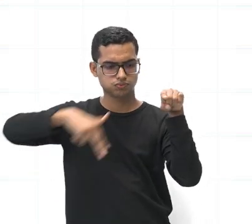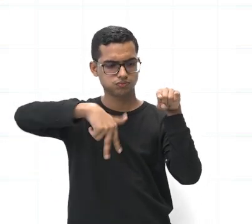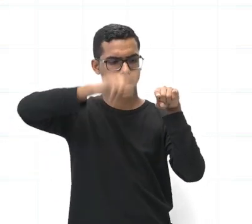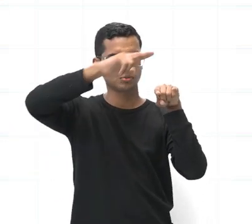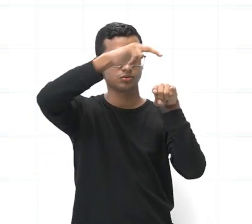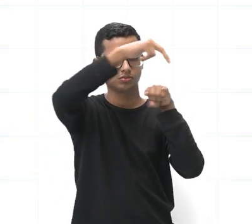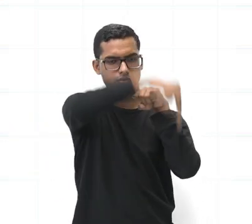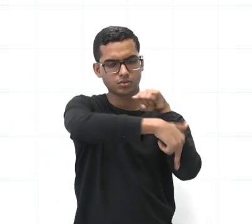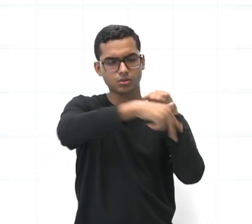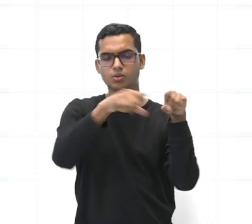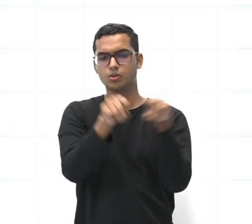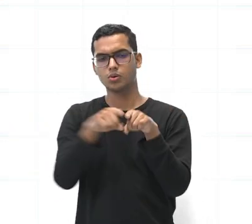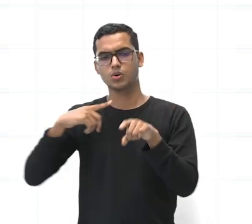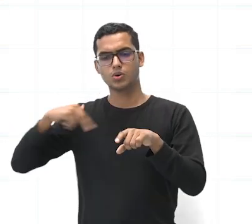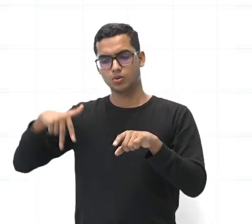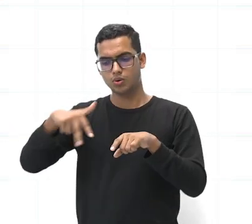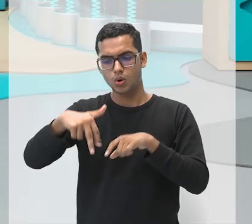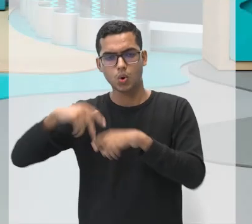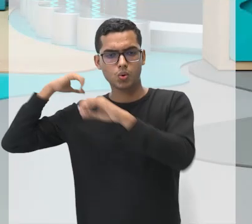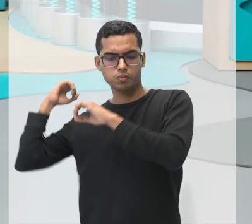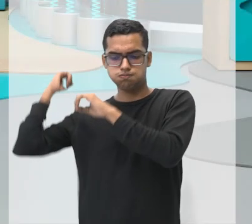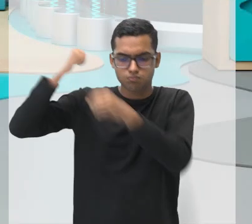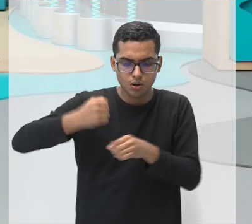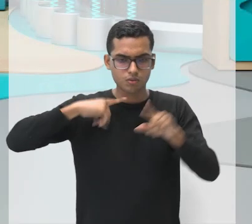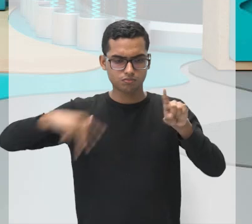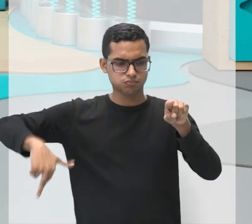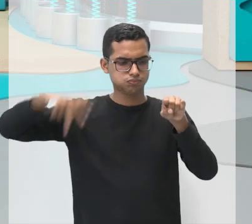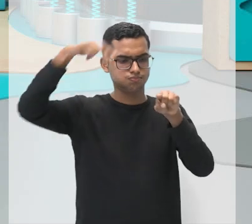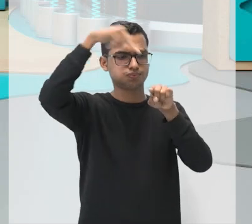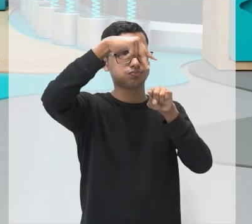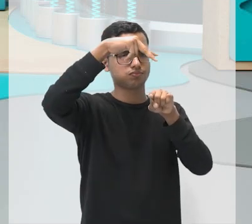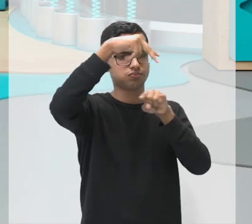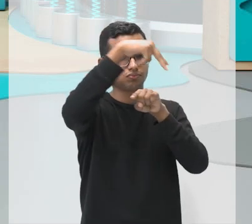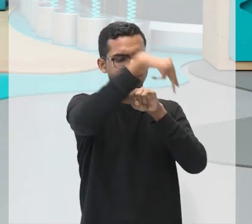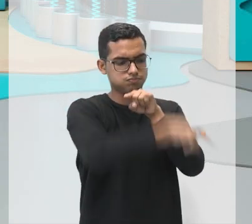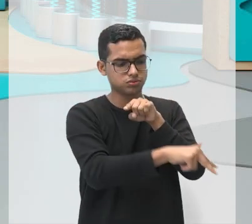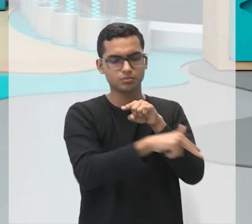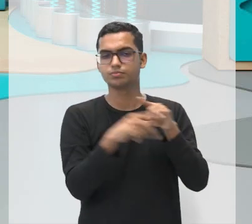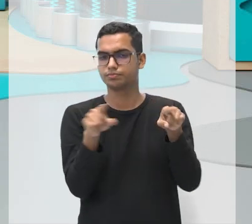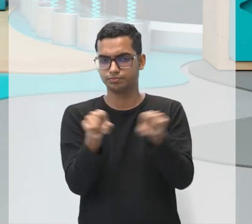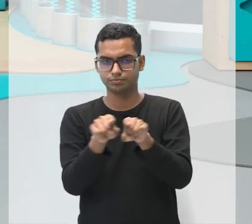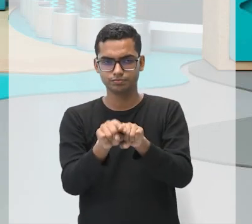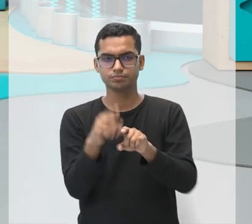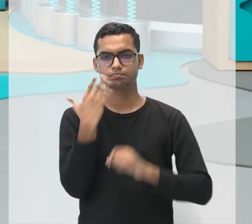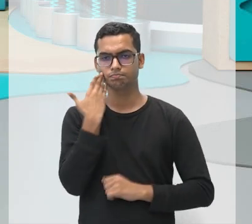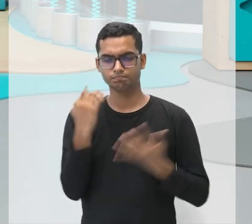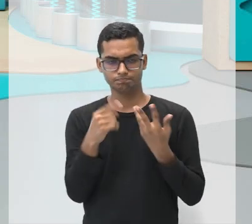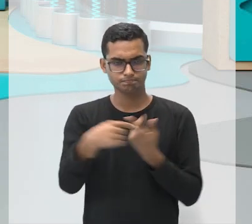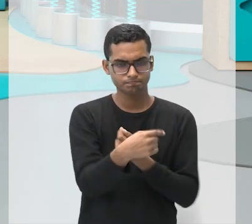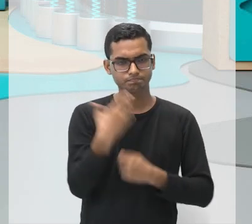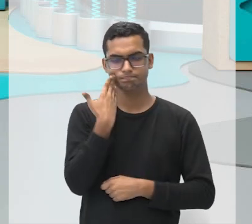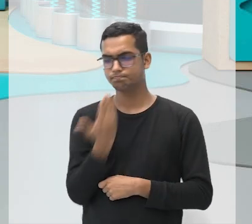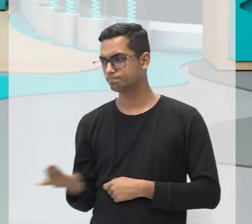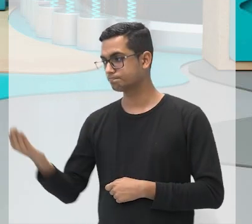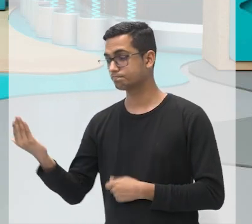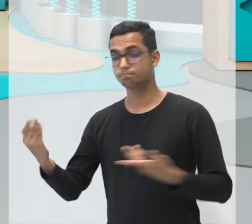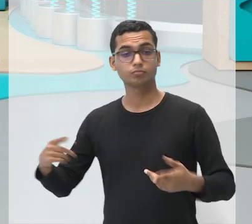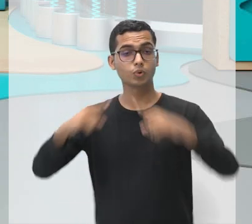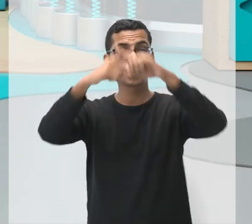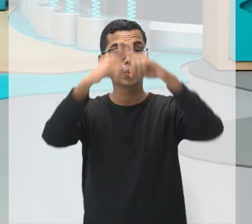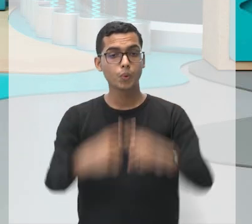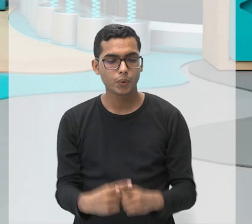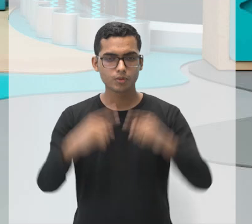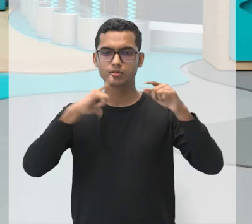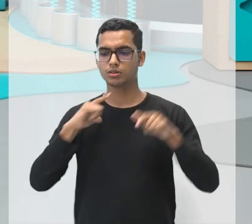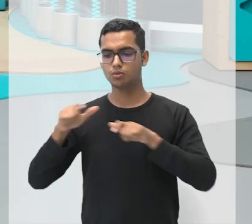Tudo vai acontecer nessa pista. E para a gente entender melhor como é essa estrutura, olha só, as provas elas vão acontecer nesse espaço